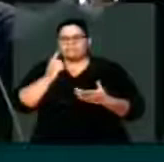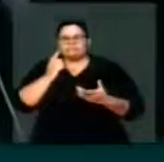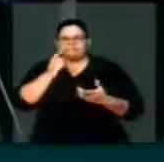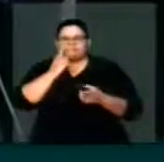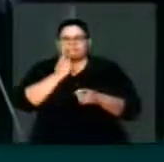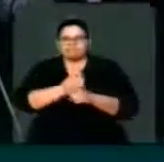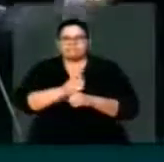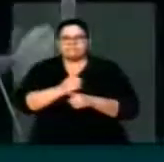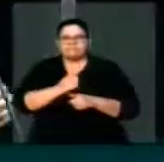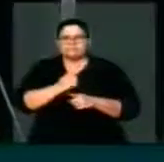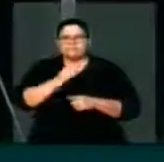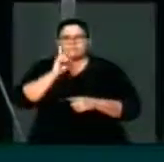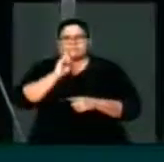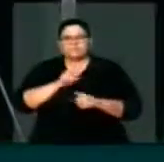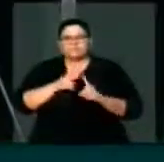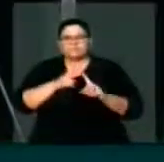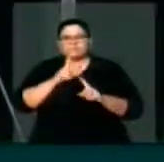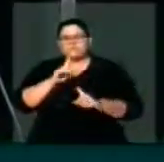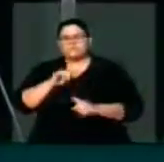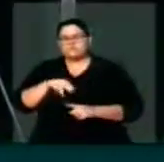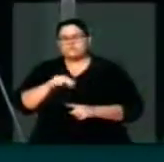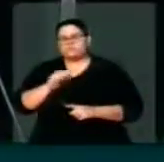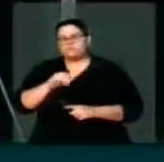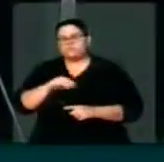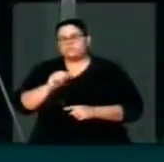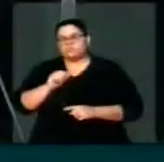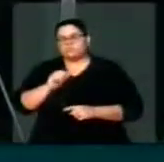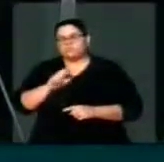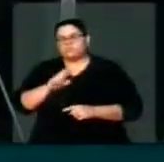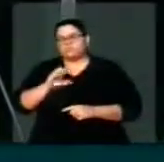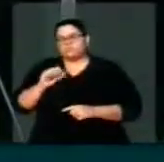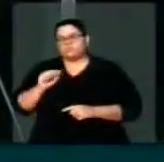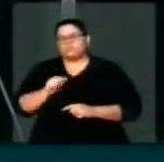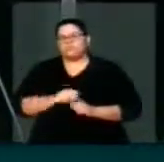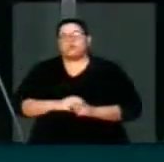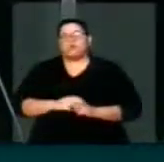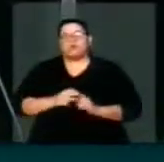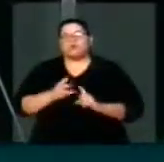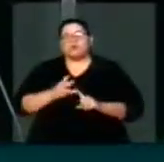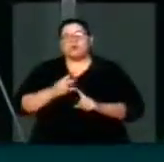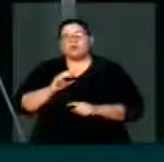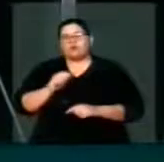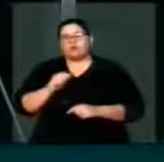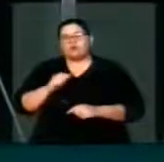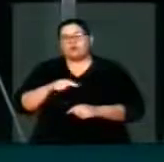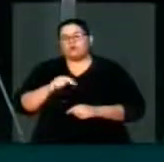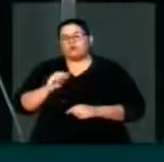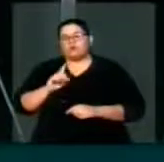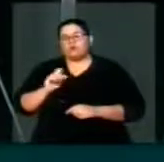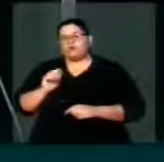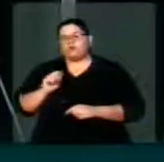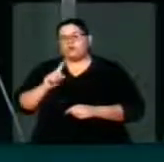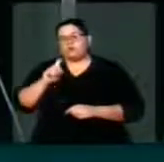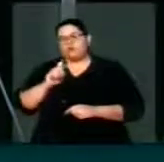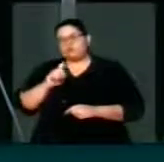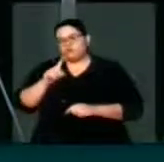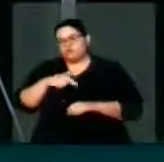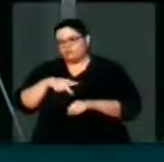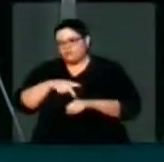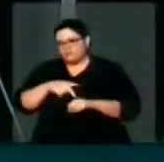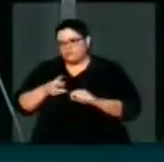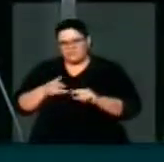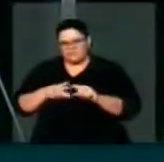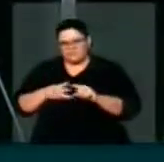Dinamarca, Estados Unidos. Olha, a produção de energia